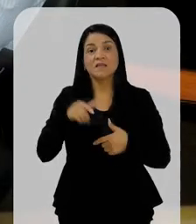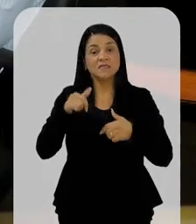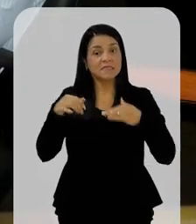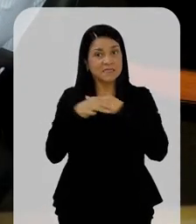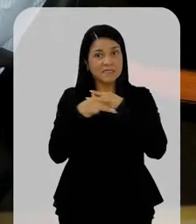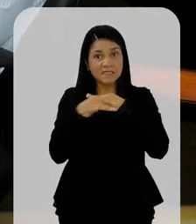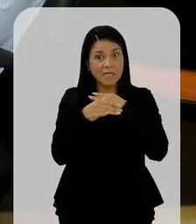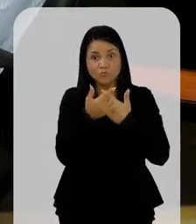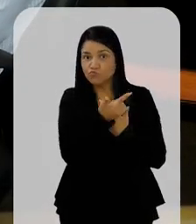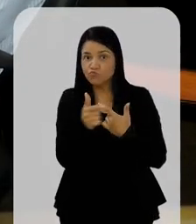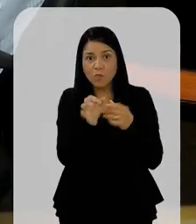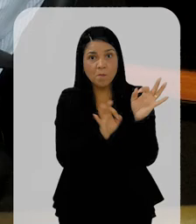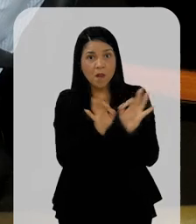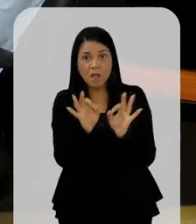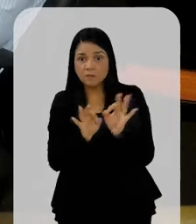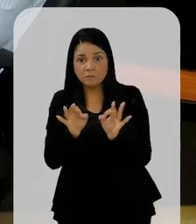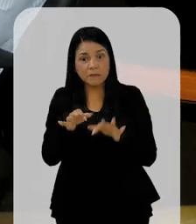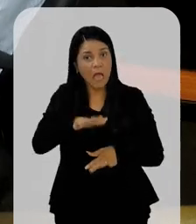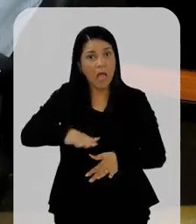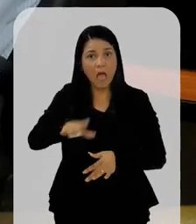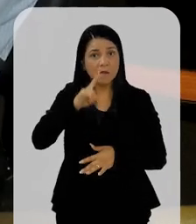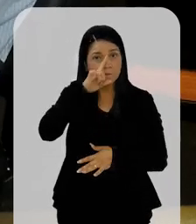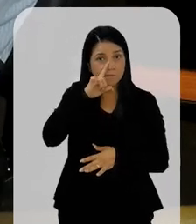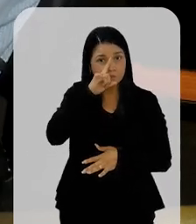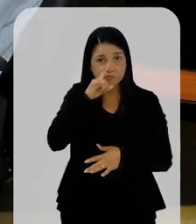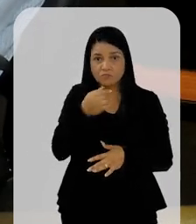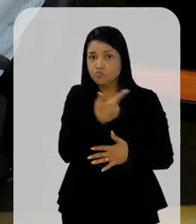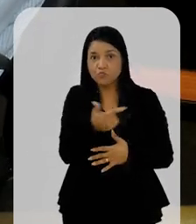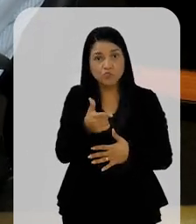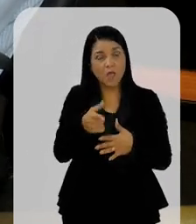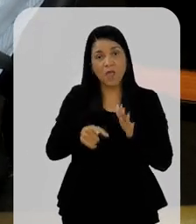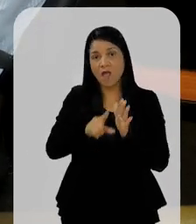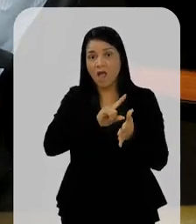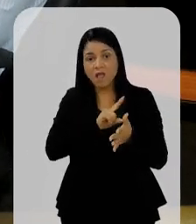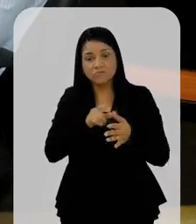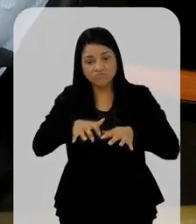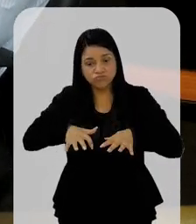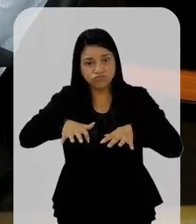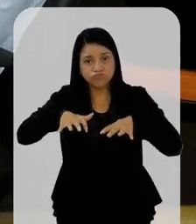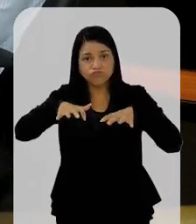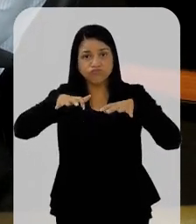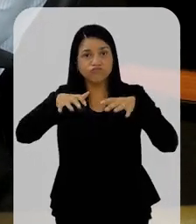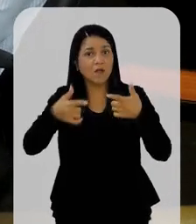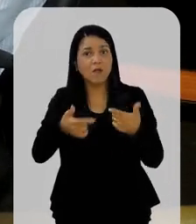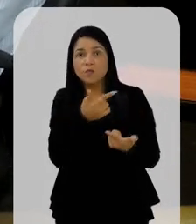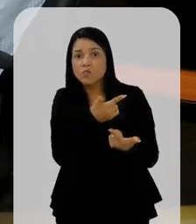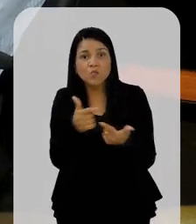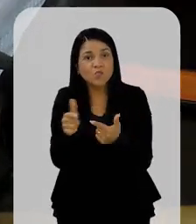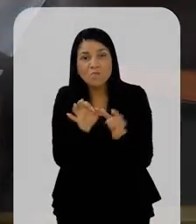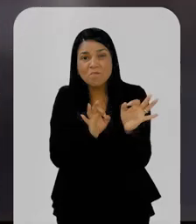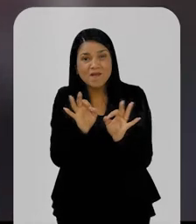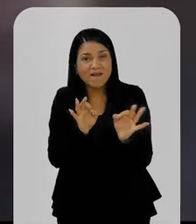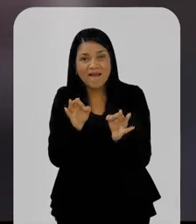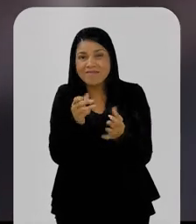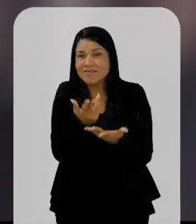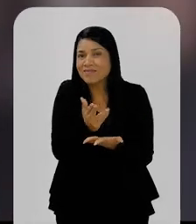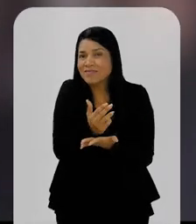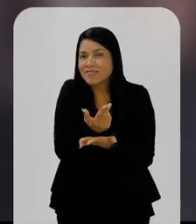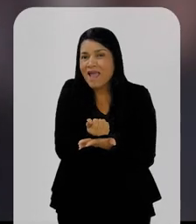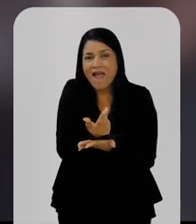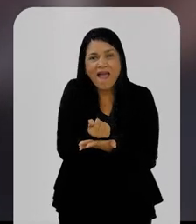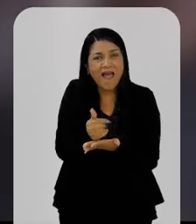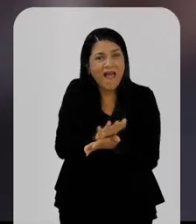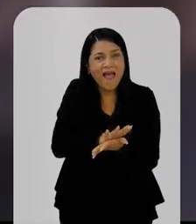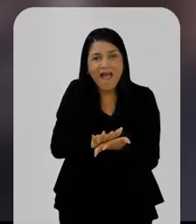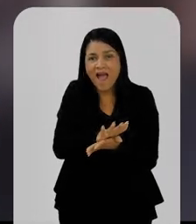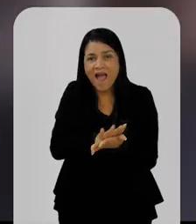Esta cidade não tem planejamento das suas áreas de risco, não tem planejamento das suas áreas de inundação, não tem planejamento de absolutamente nada do ponto de